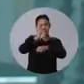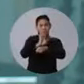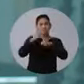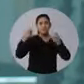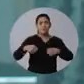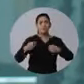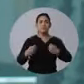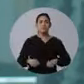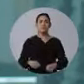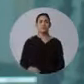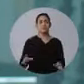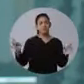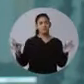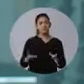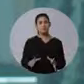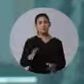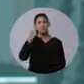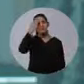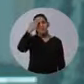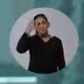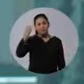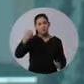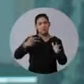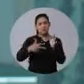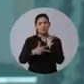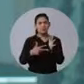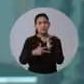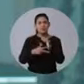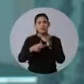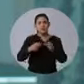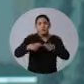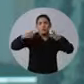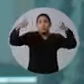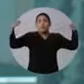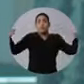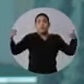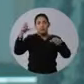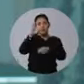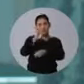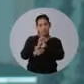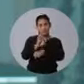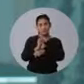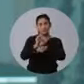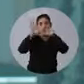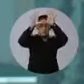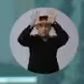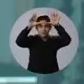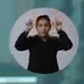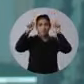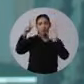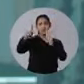precisa. Preparado porque sei que um partido não pode ser maior que o nosso estado. O Acre tem que